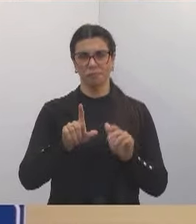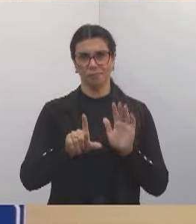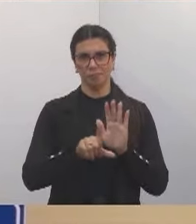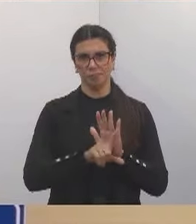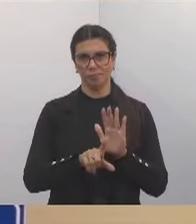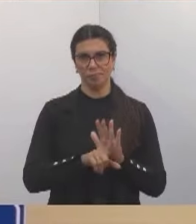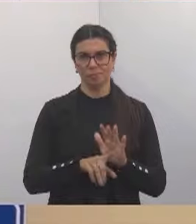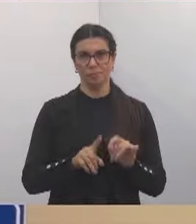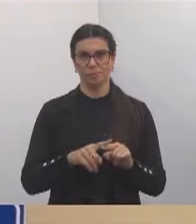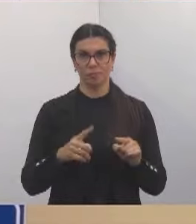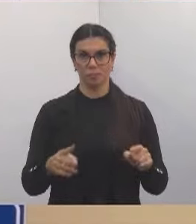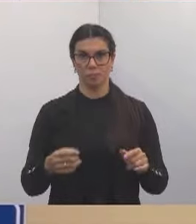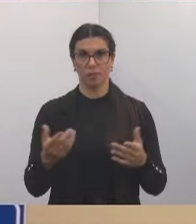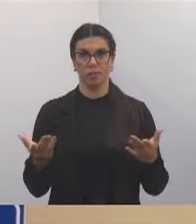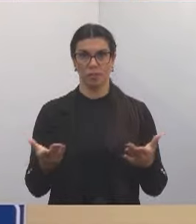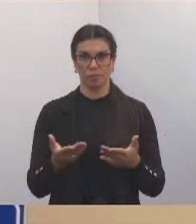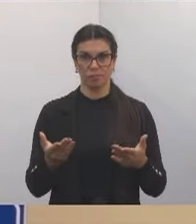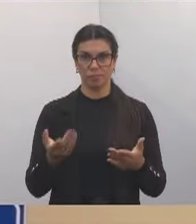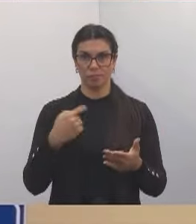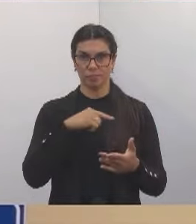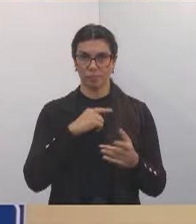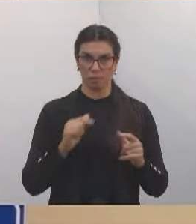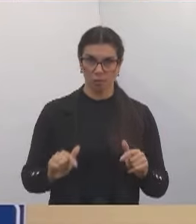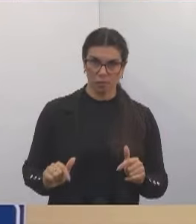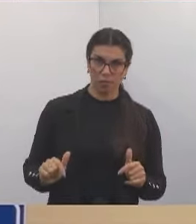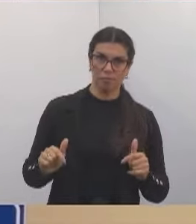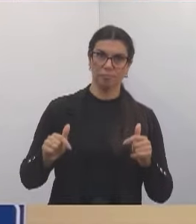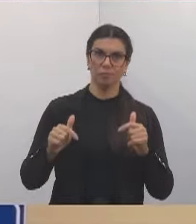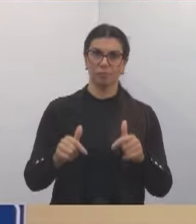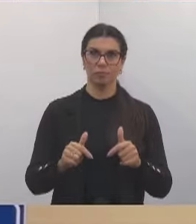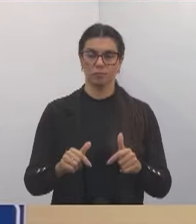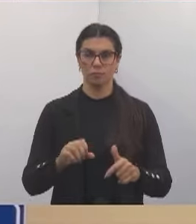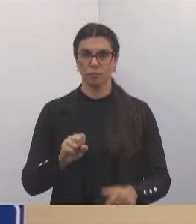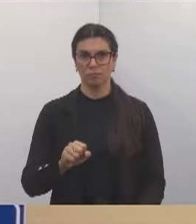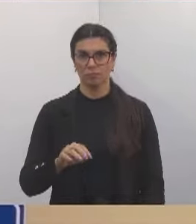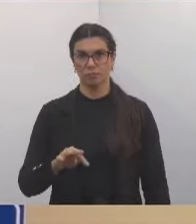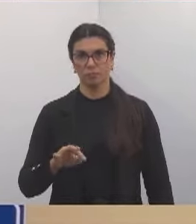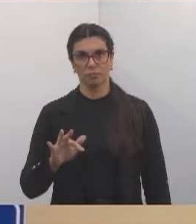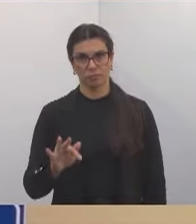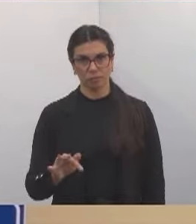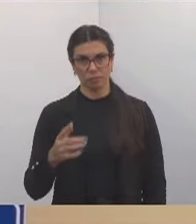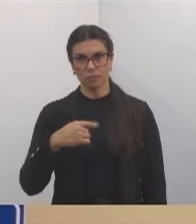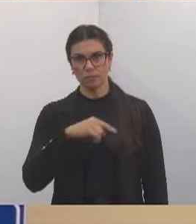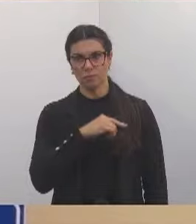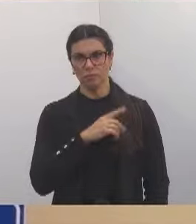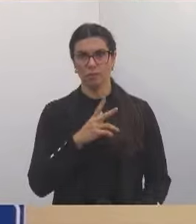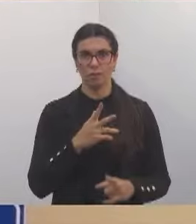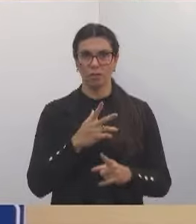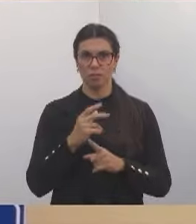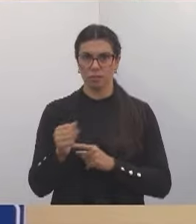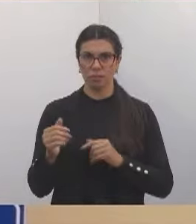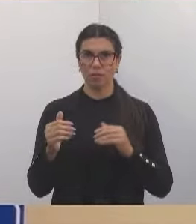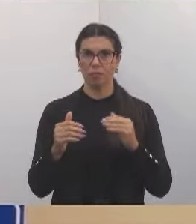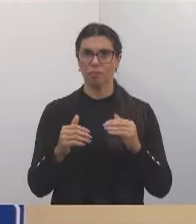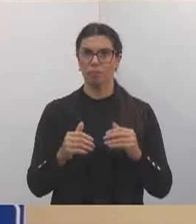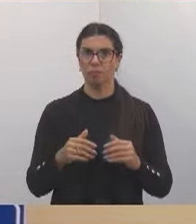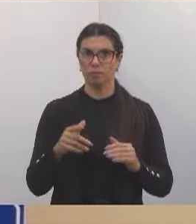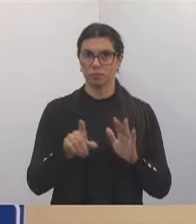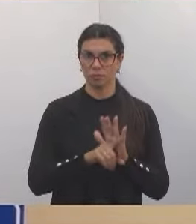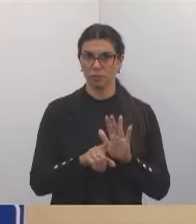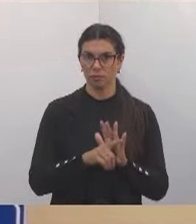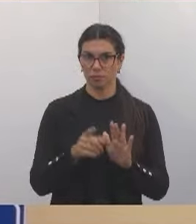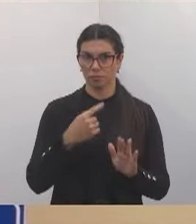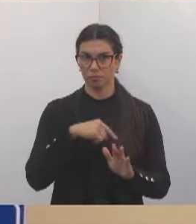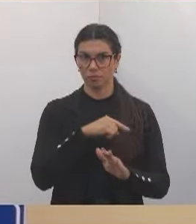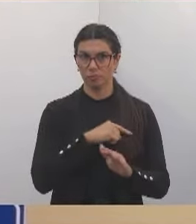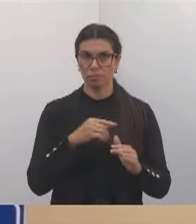batalha judicial. E nós vencemos, lá no Supremo Tribunal Federal. A lei que nós votamos aqui em Jacareí, que apesar de